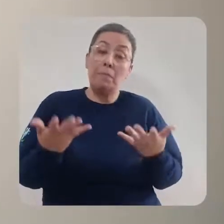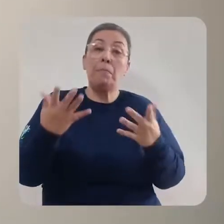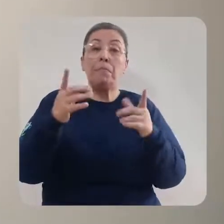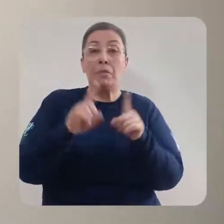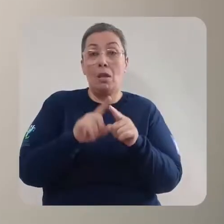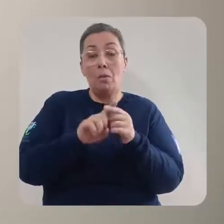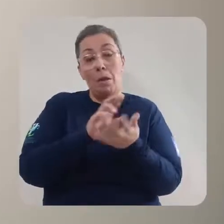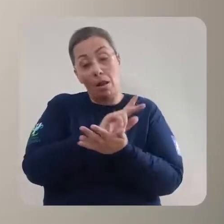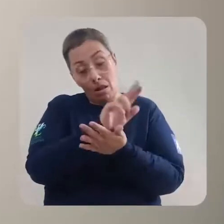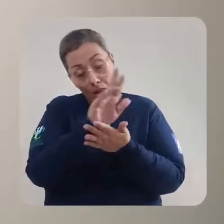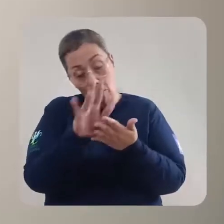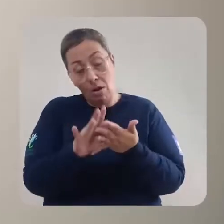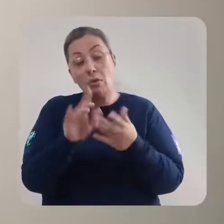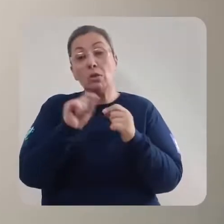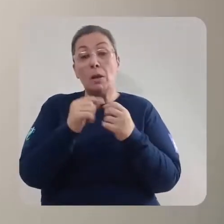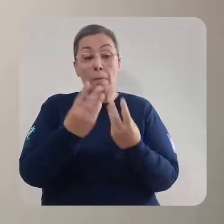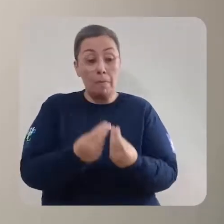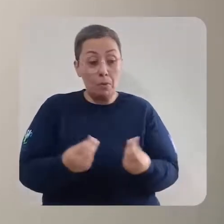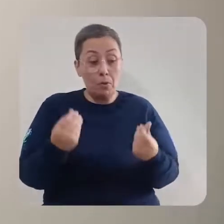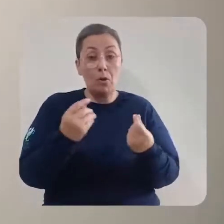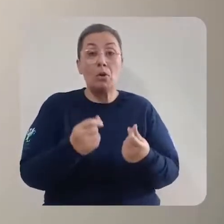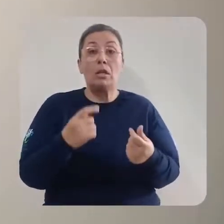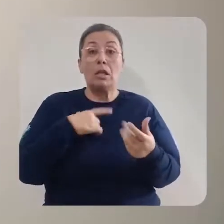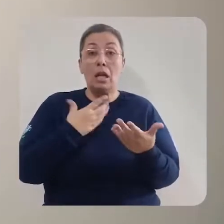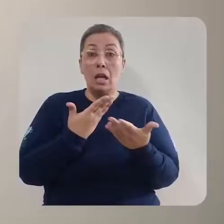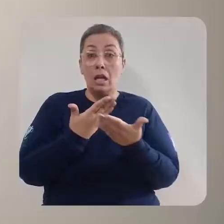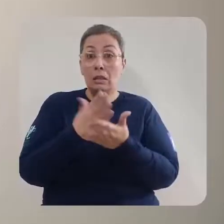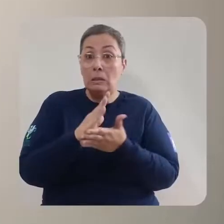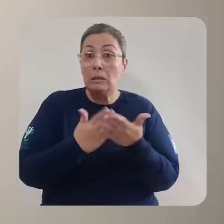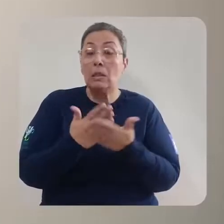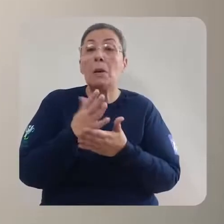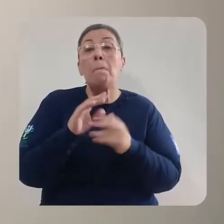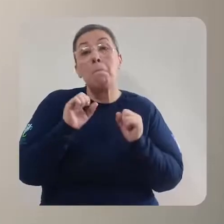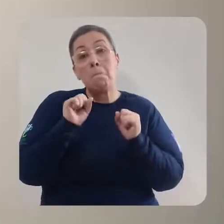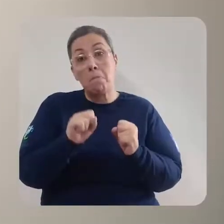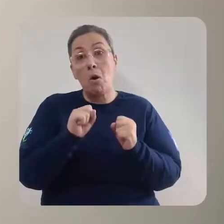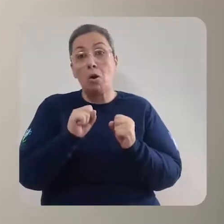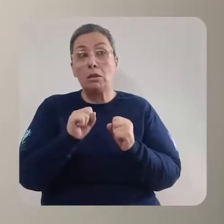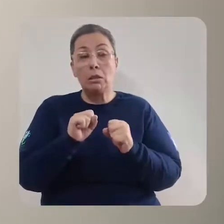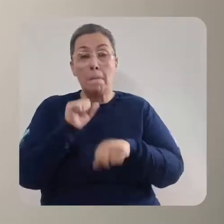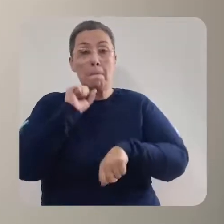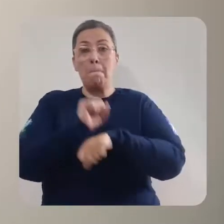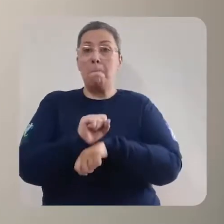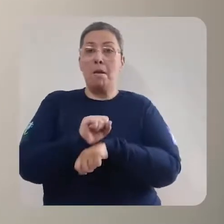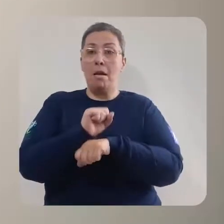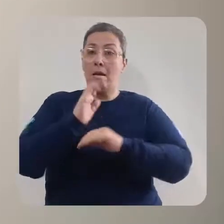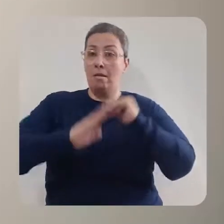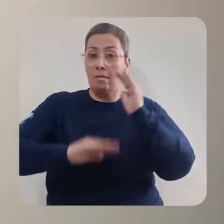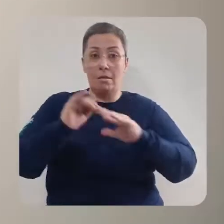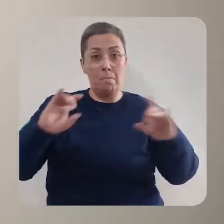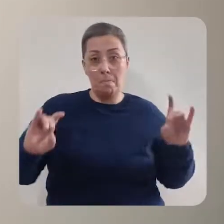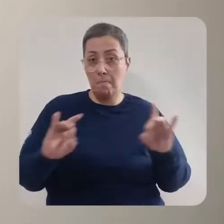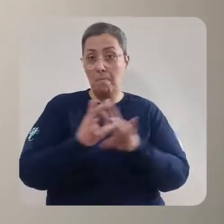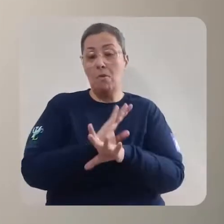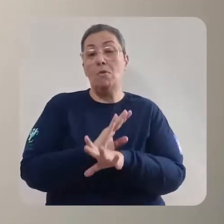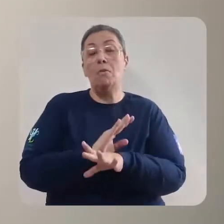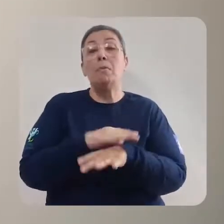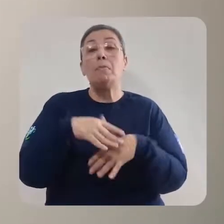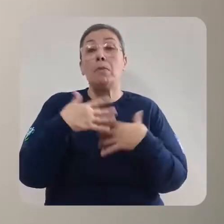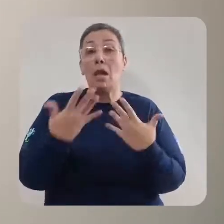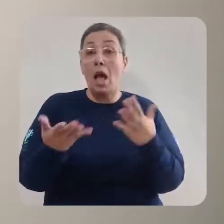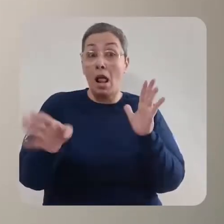né? Tem várias questões sensoriais que o incomodam e que pode impedir de que essa atividade seja